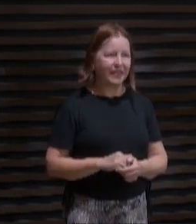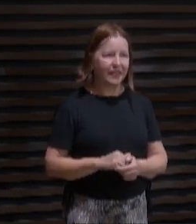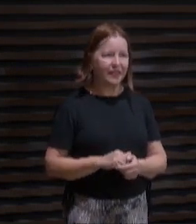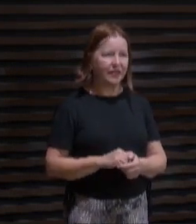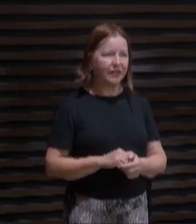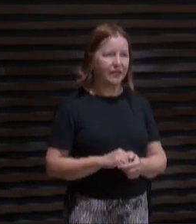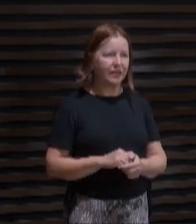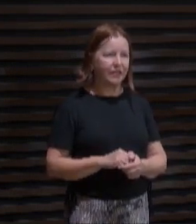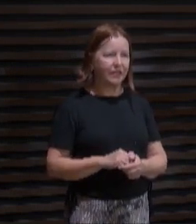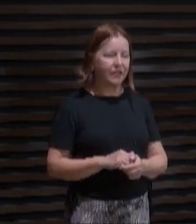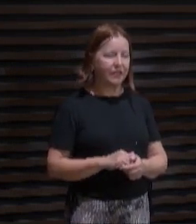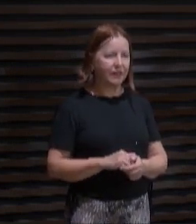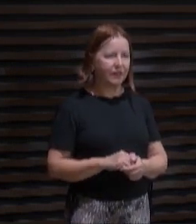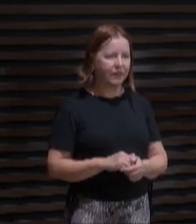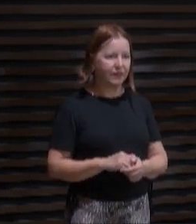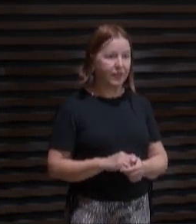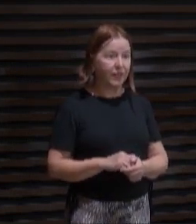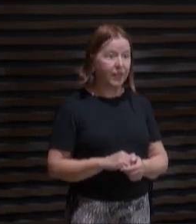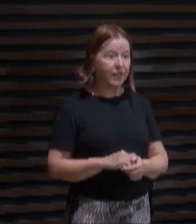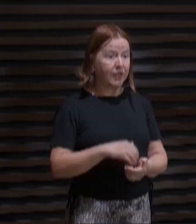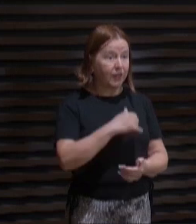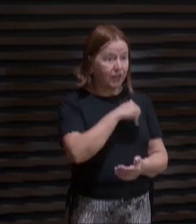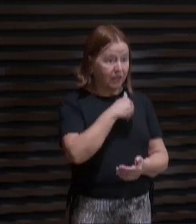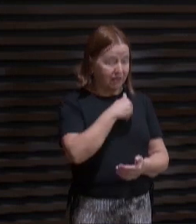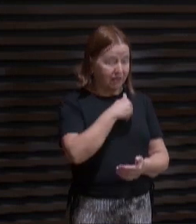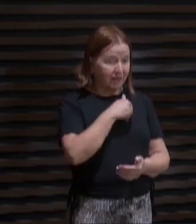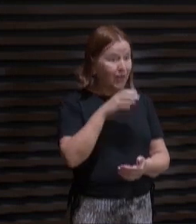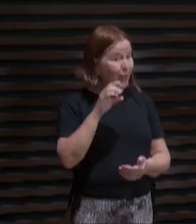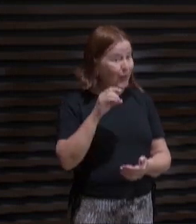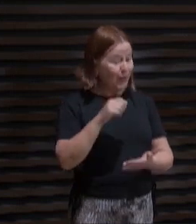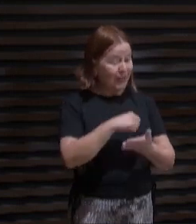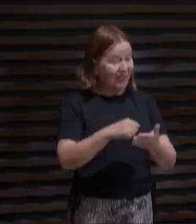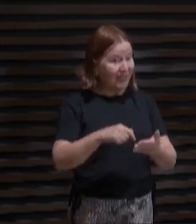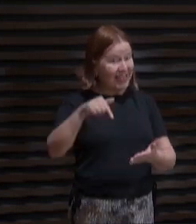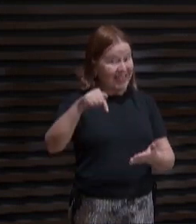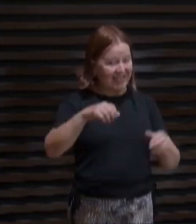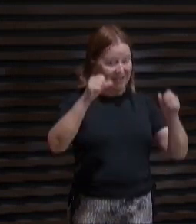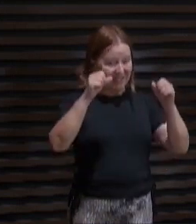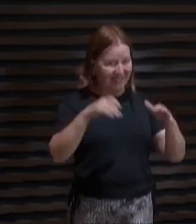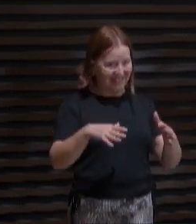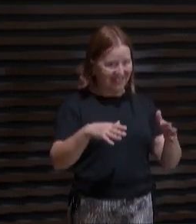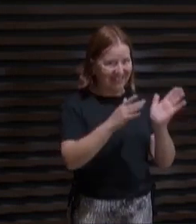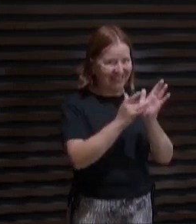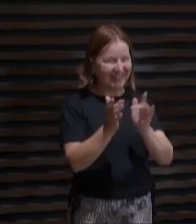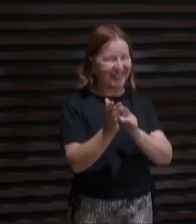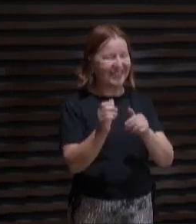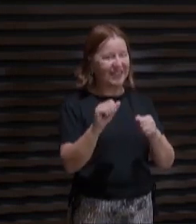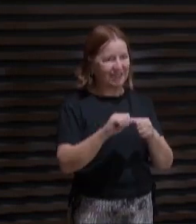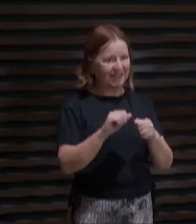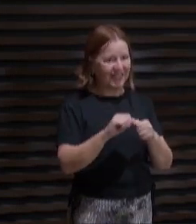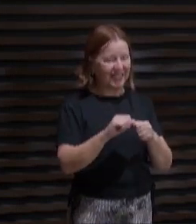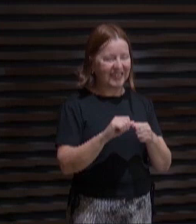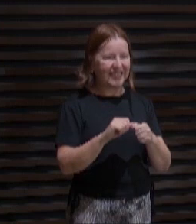Ele só pegou 7 sinaizinhos que Jesus fez e descreveu naqueles